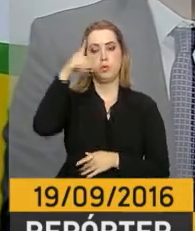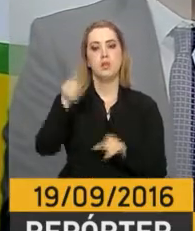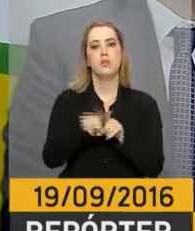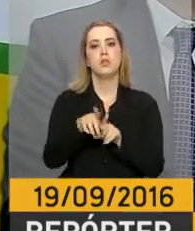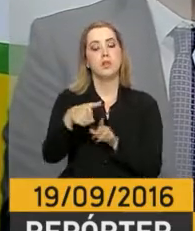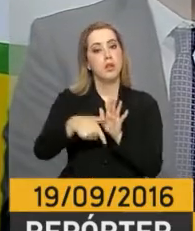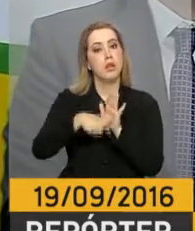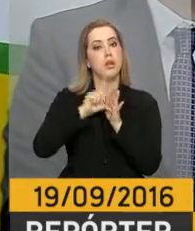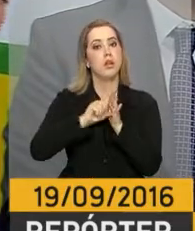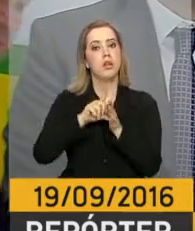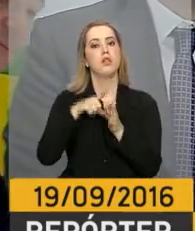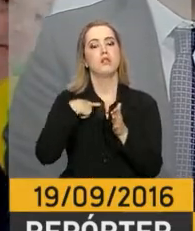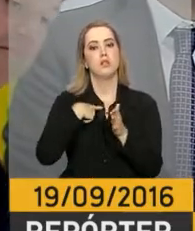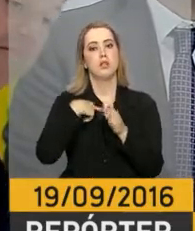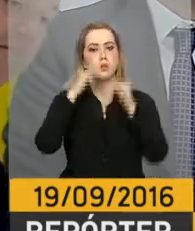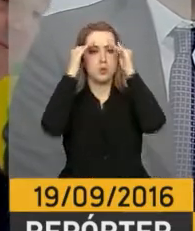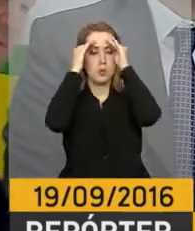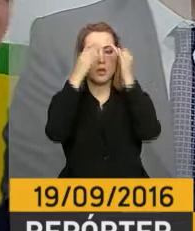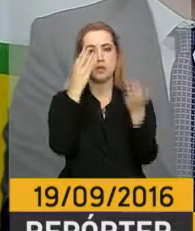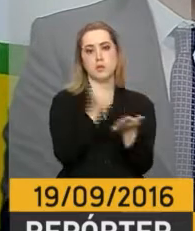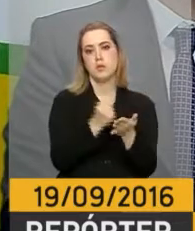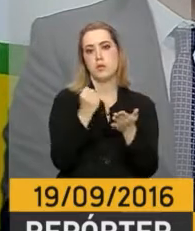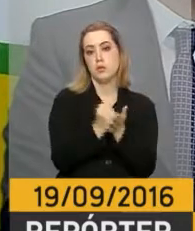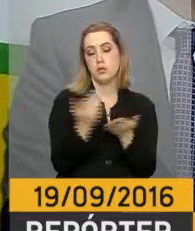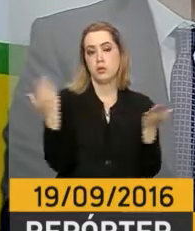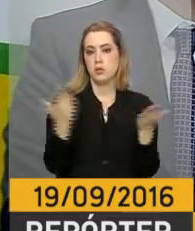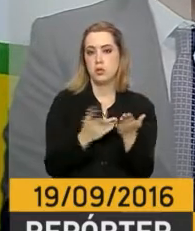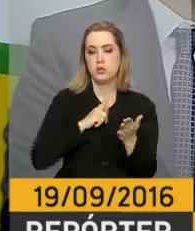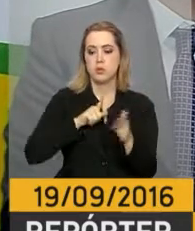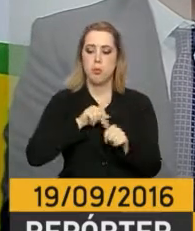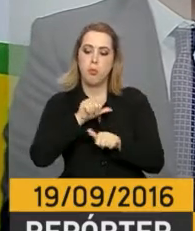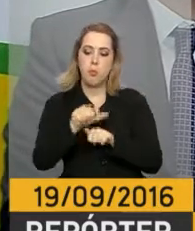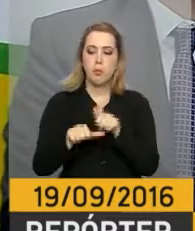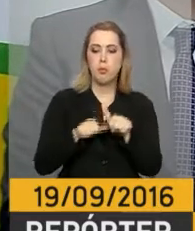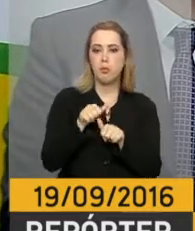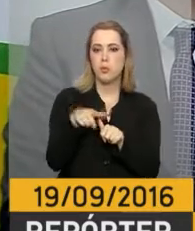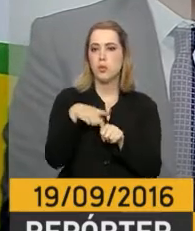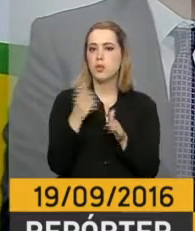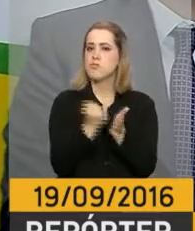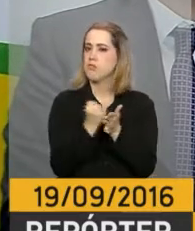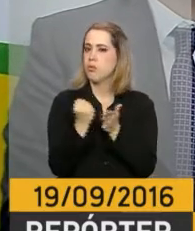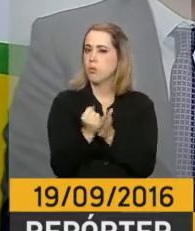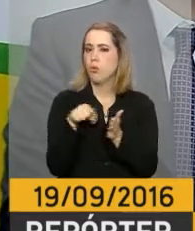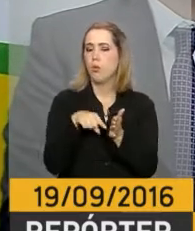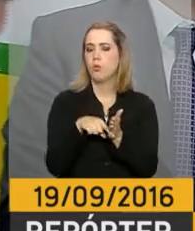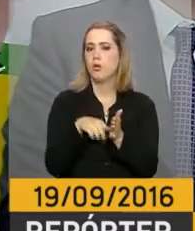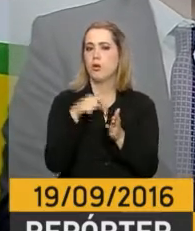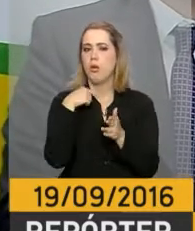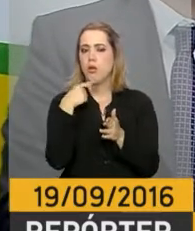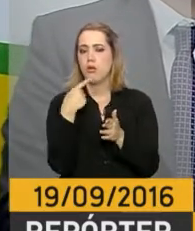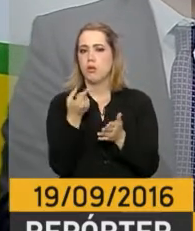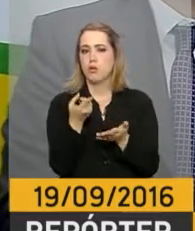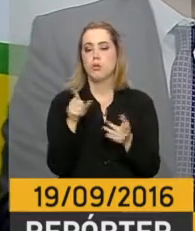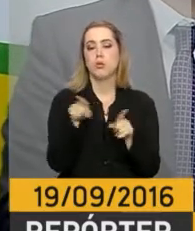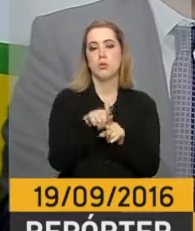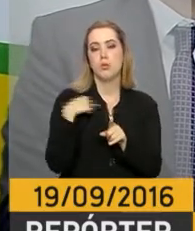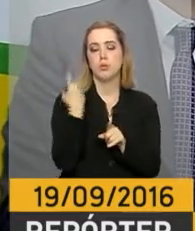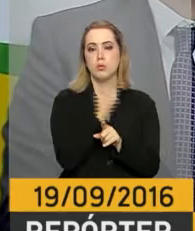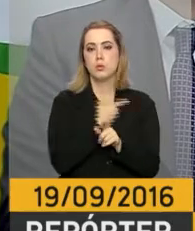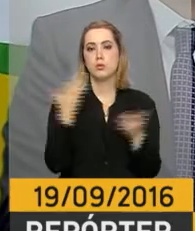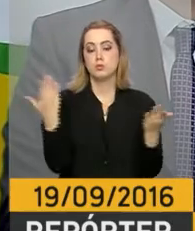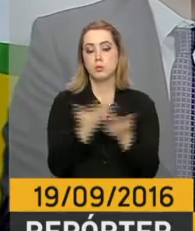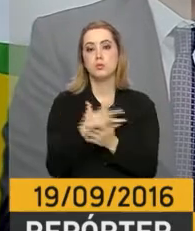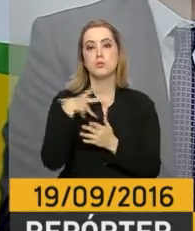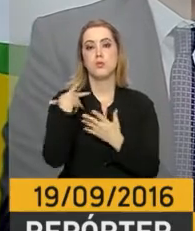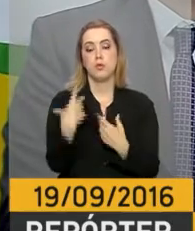movimentos que indicam quebra de regras contratuais, que nós vamos tomar todas